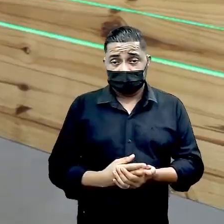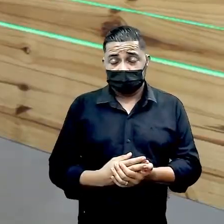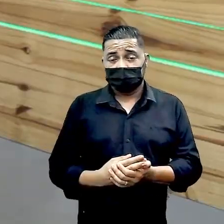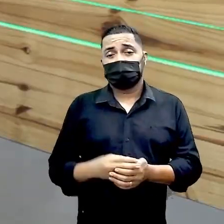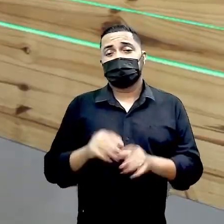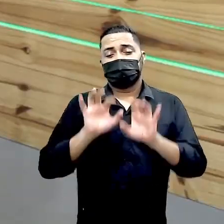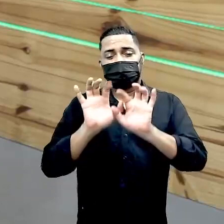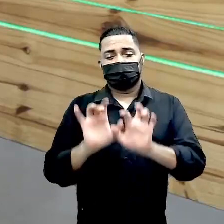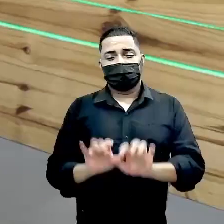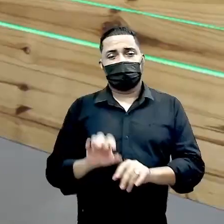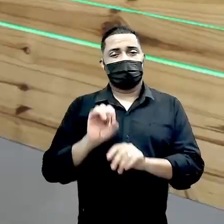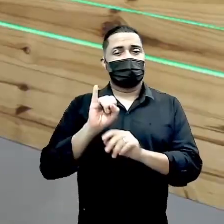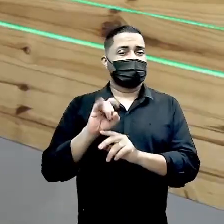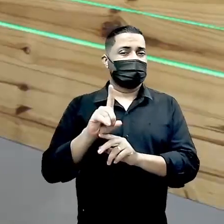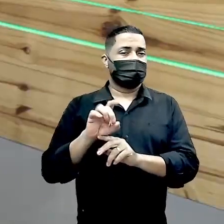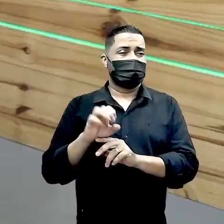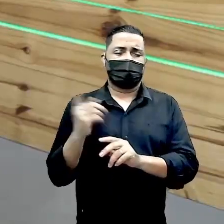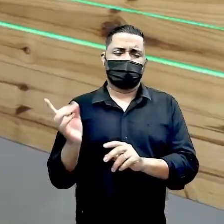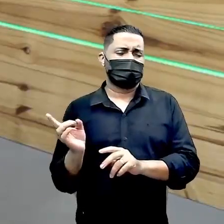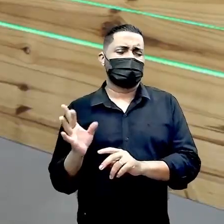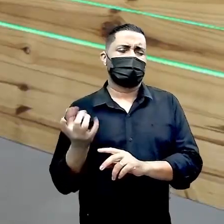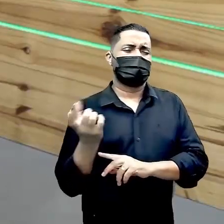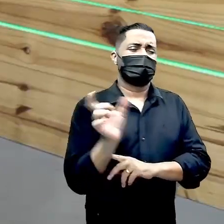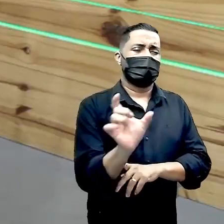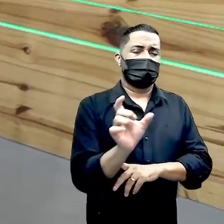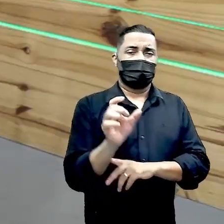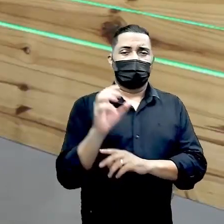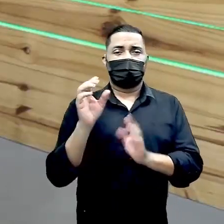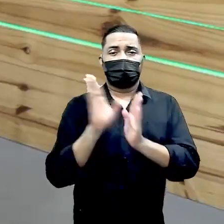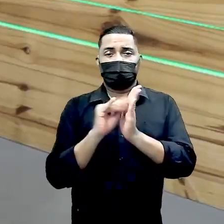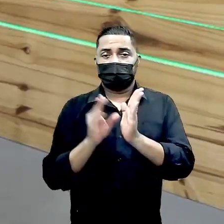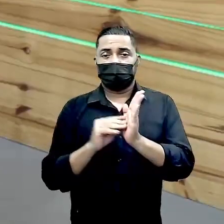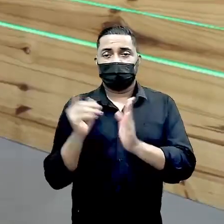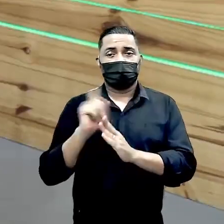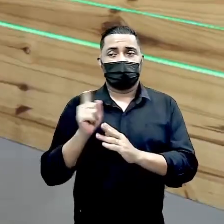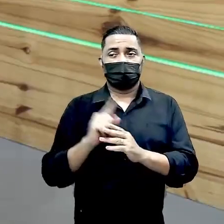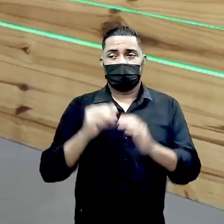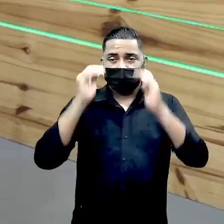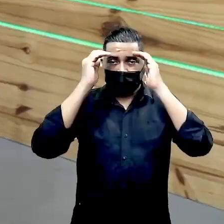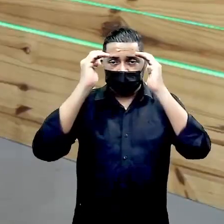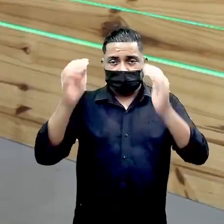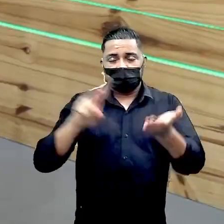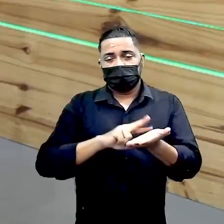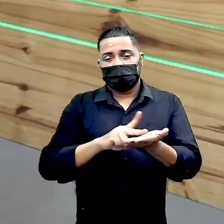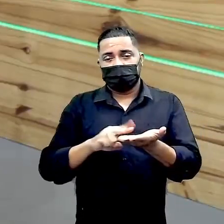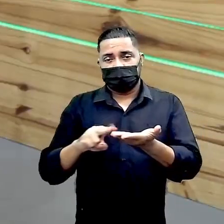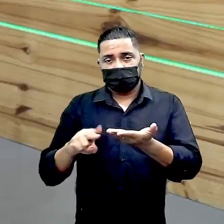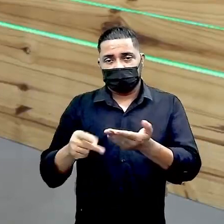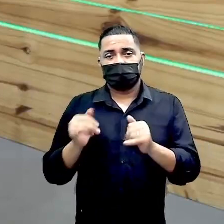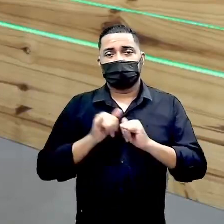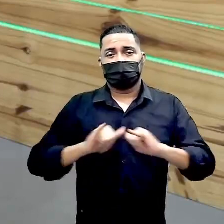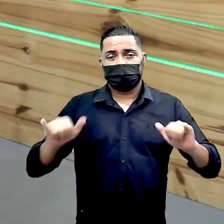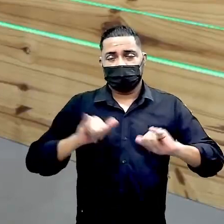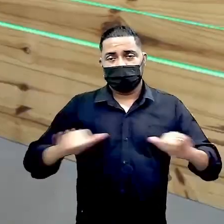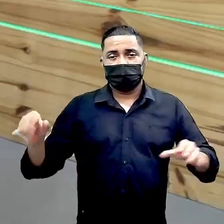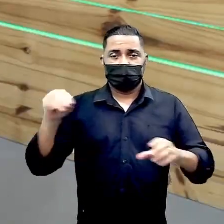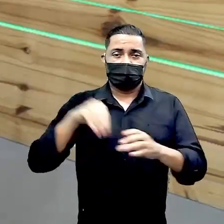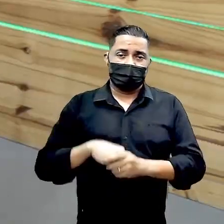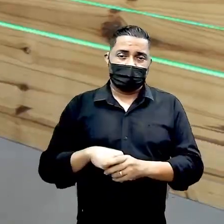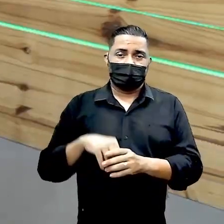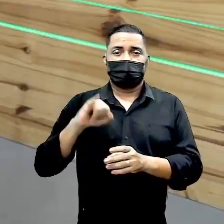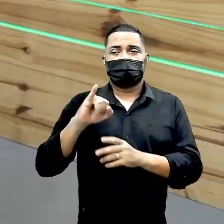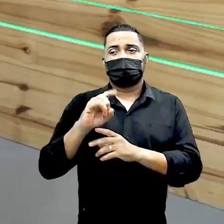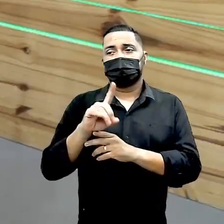IDE, né? Não é simplesmente chegar lá, digitar o código. Não, tem que respeitar uma série de recursos, né, de informações dentro dessas